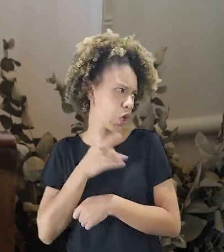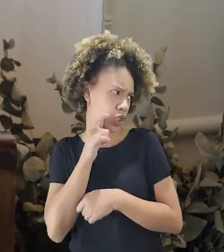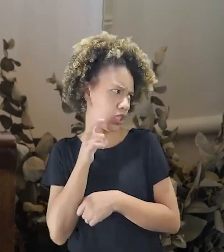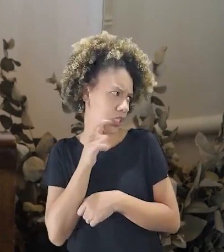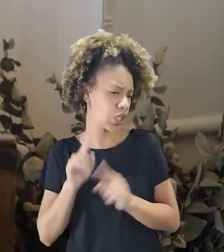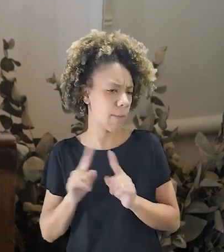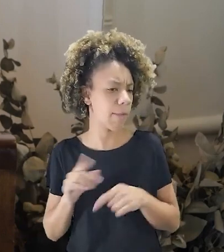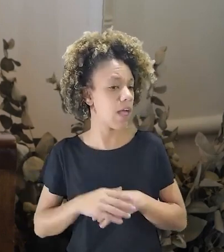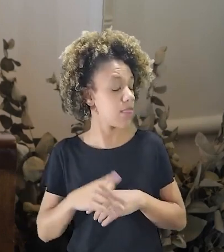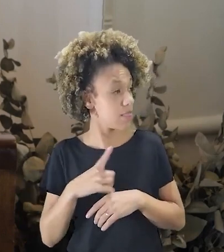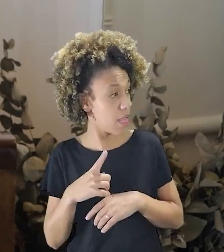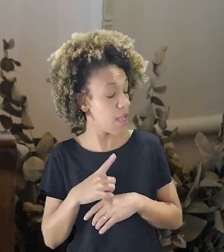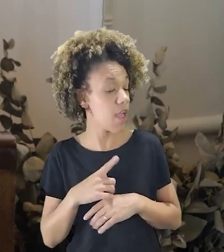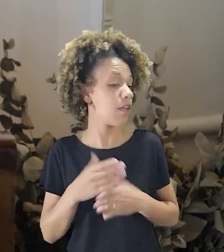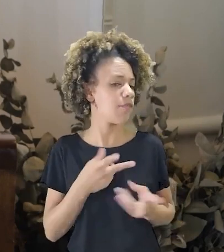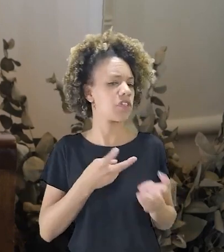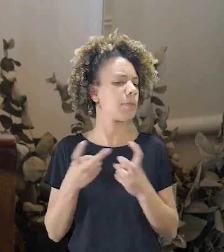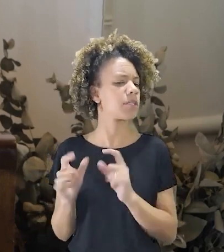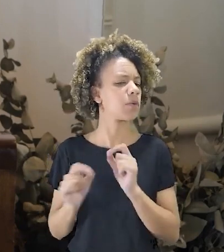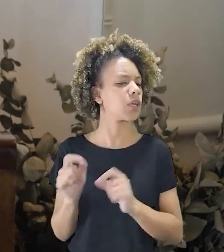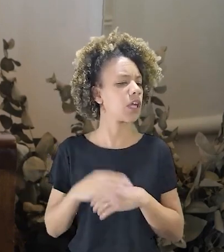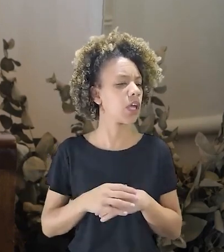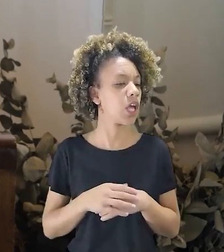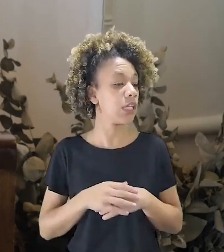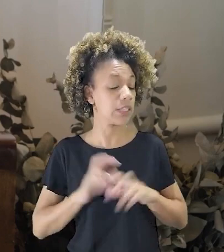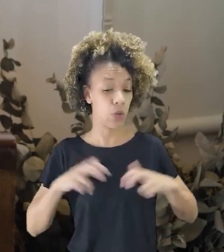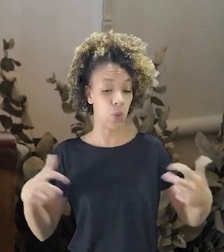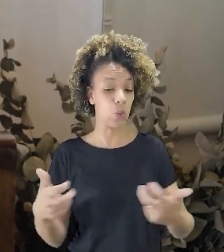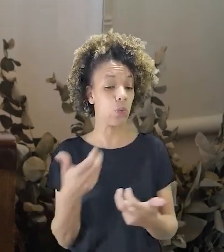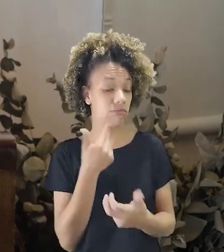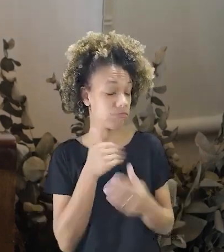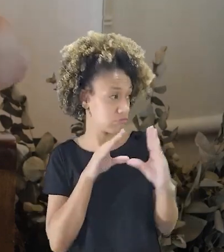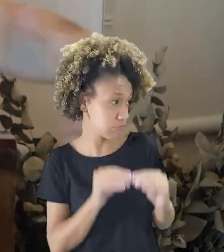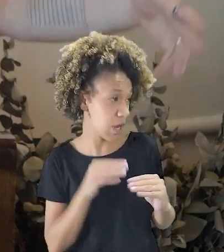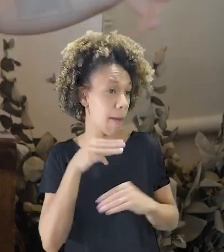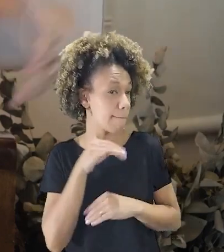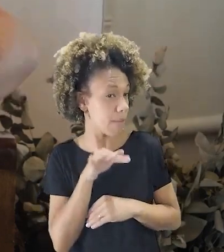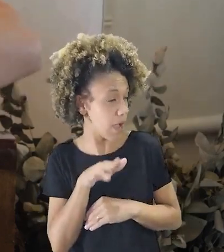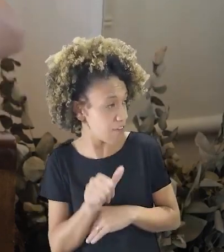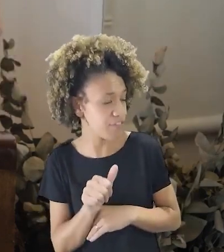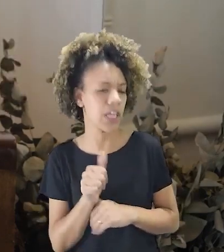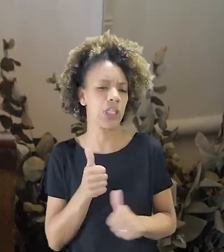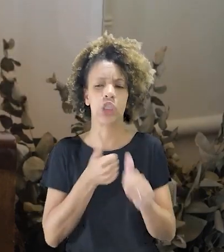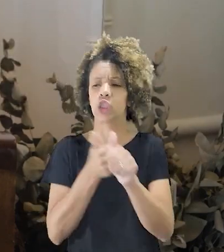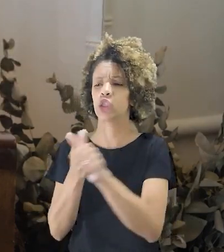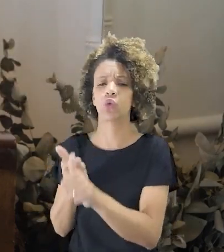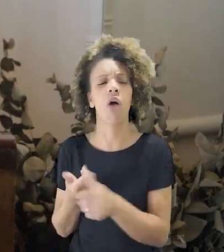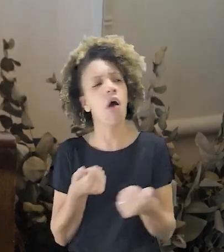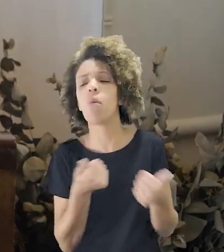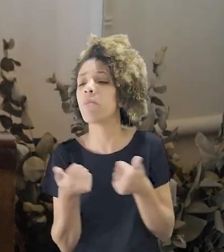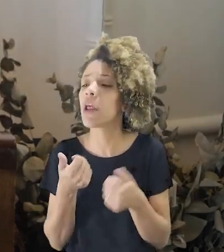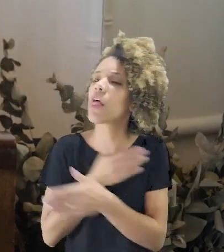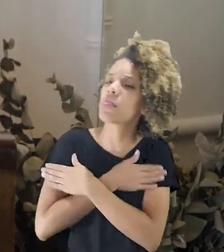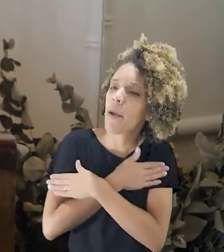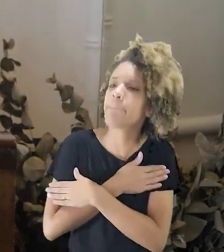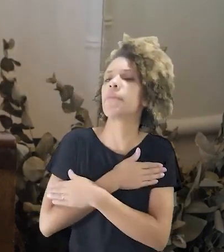quê, Poderoso Chefão da Vida. E você vê que tem aquela coisa do jantar dos mafiosos, uma vez por ano, às vezes, o cara se junta. Sim. Ah, como é que tá lá? Beleza, manda um